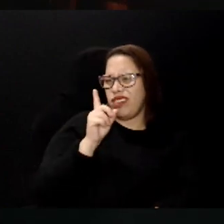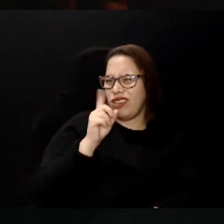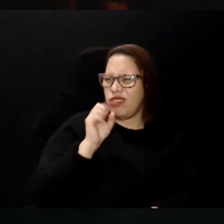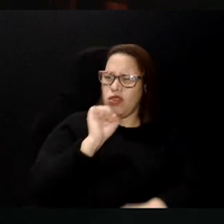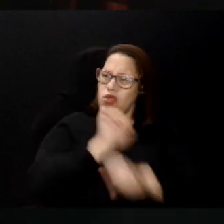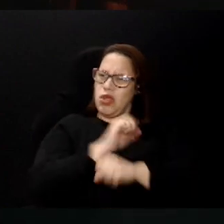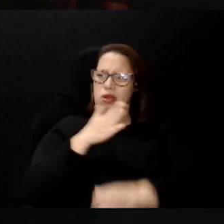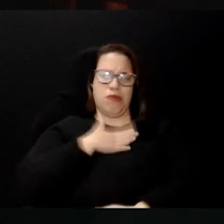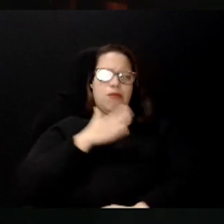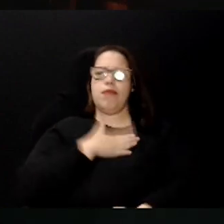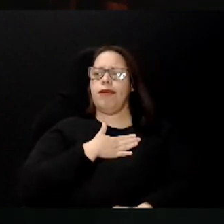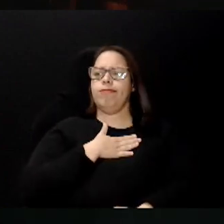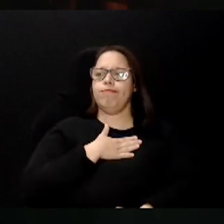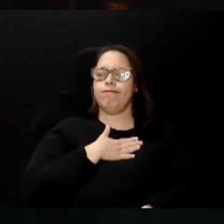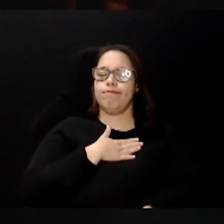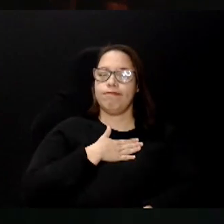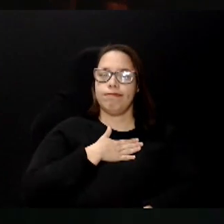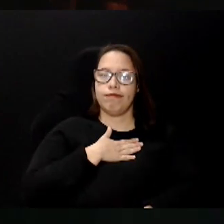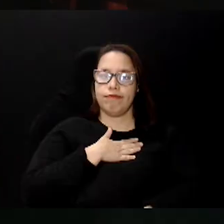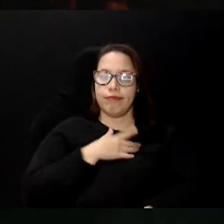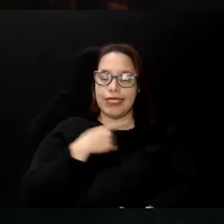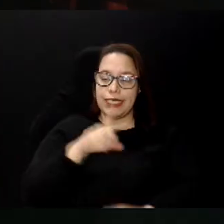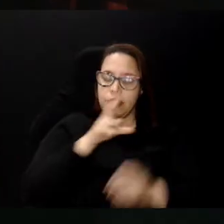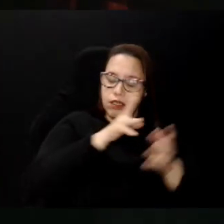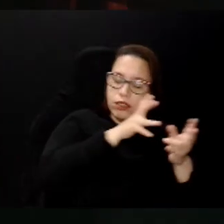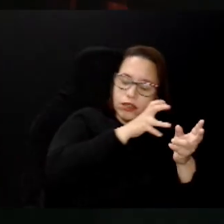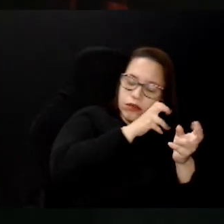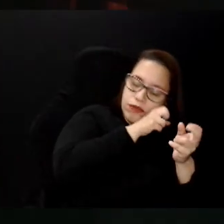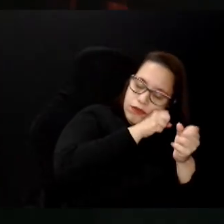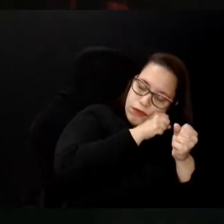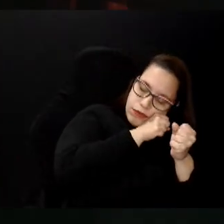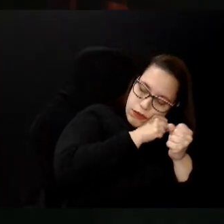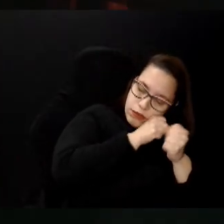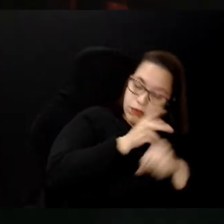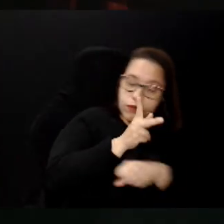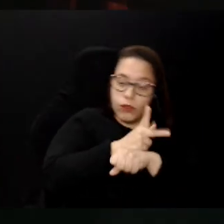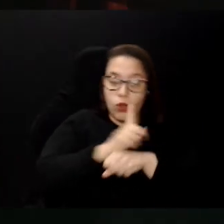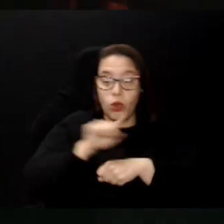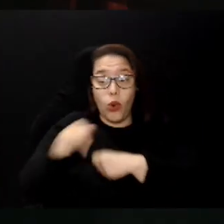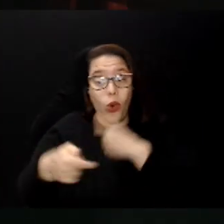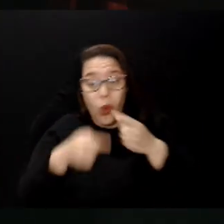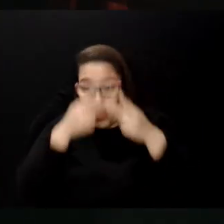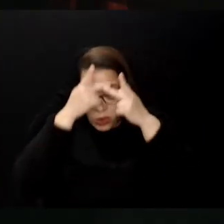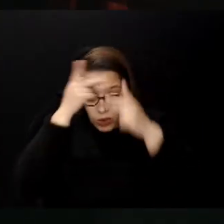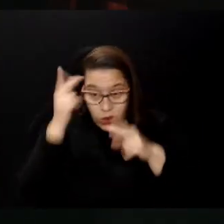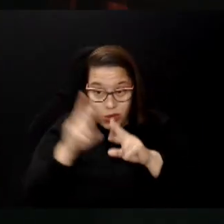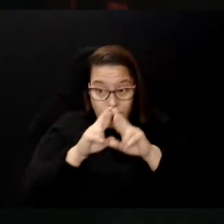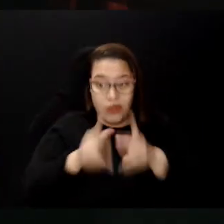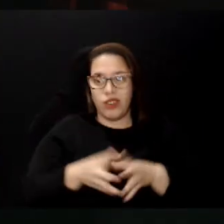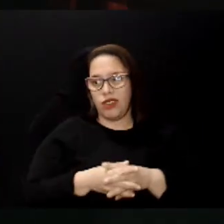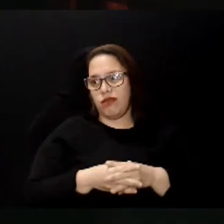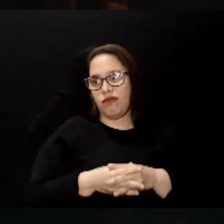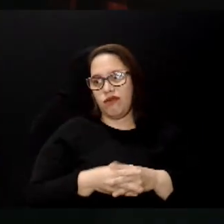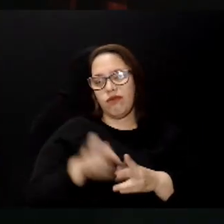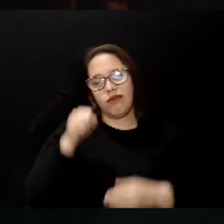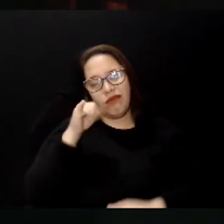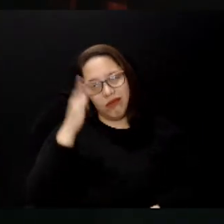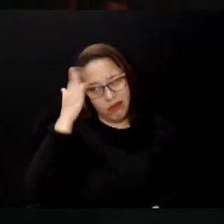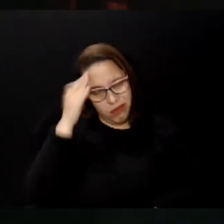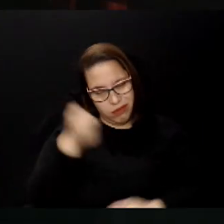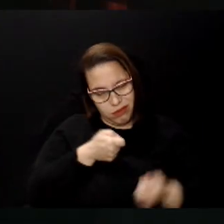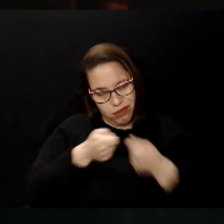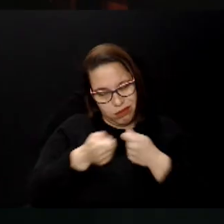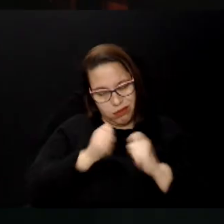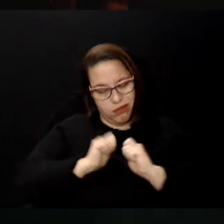agora, né? E aí, ao invés de dormir, você vai procurar fazer outras coisas. Será que você está sabendo gerir o seu